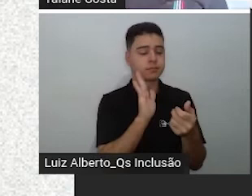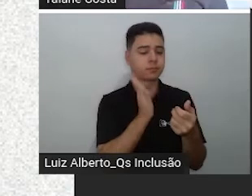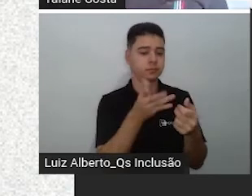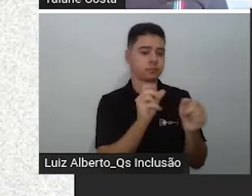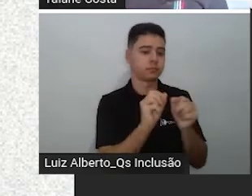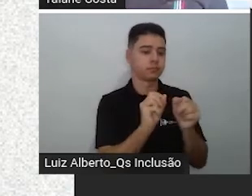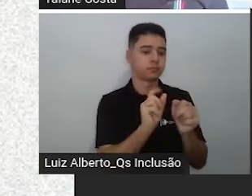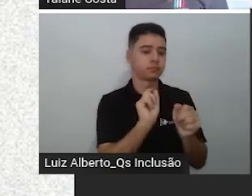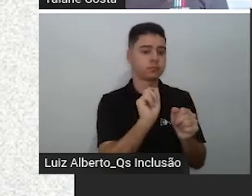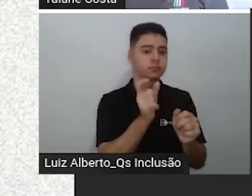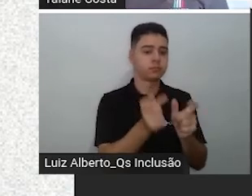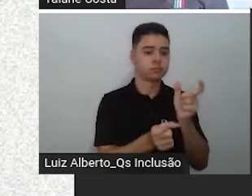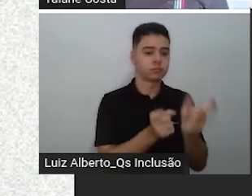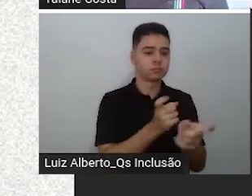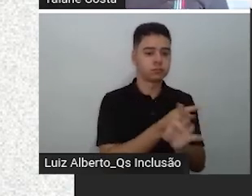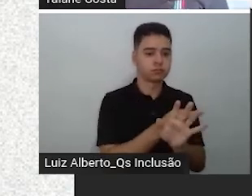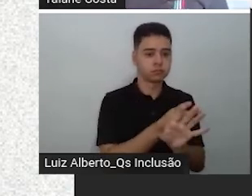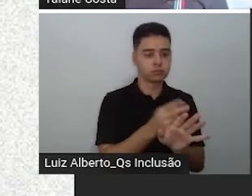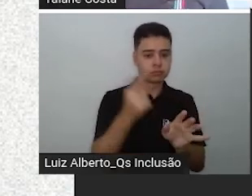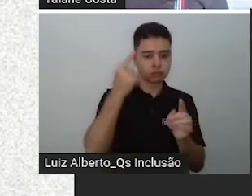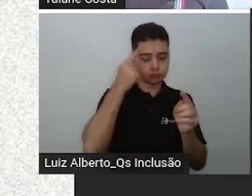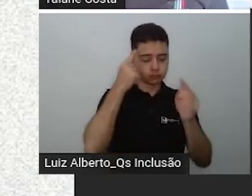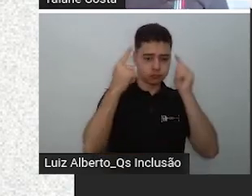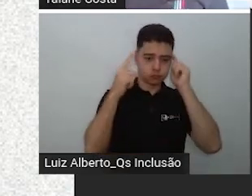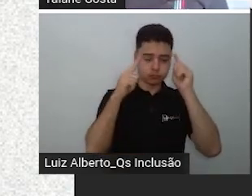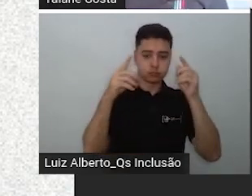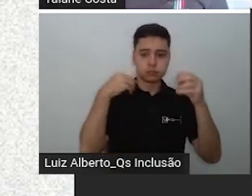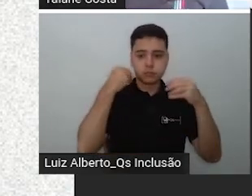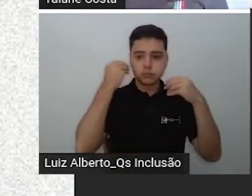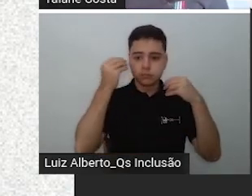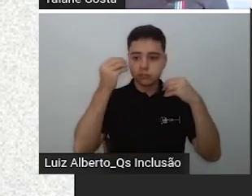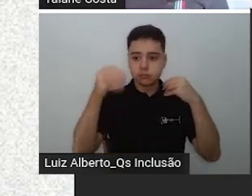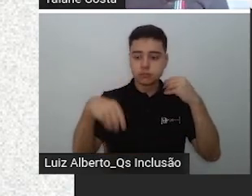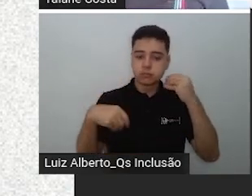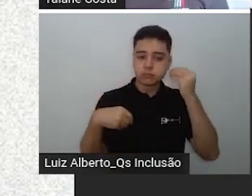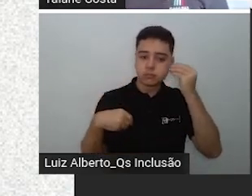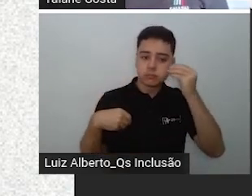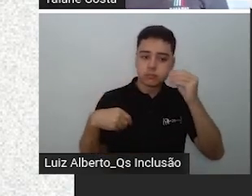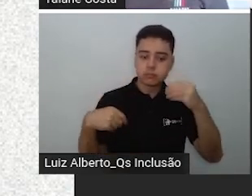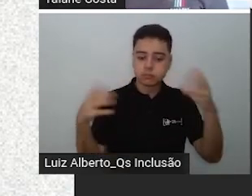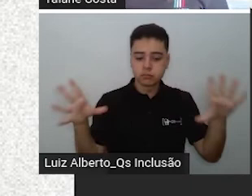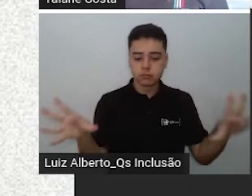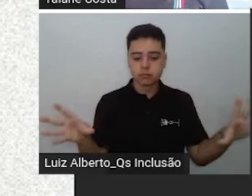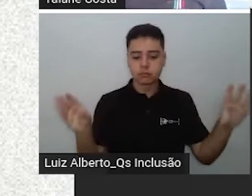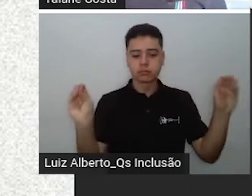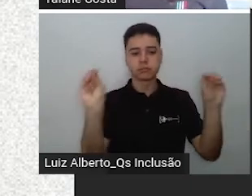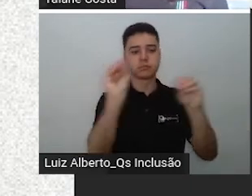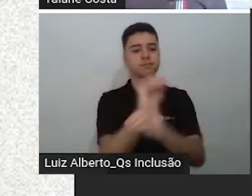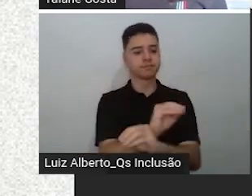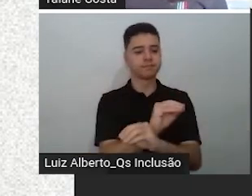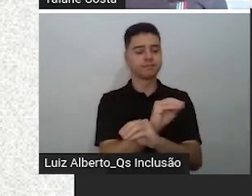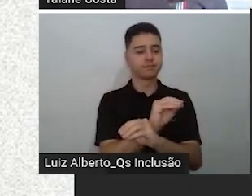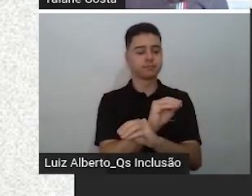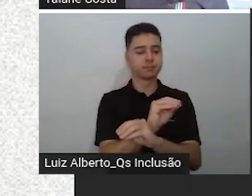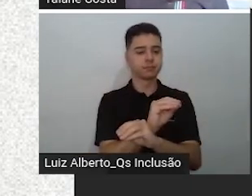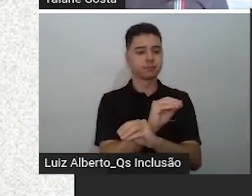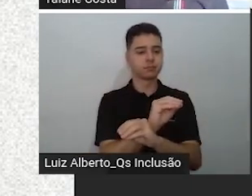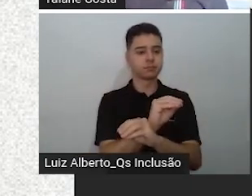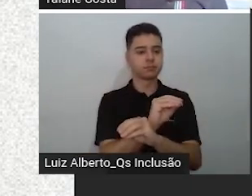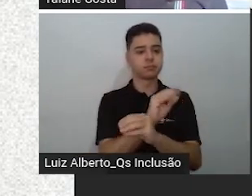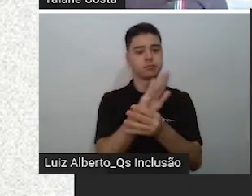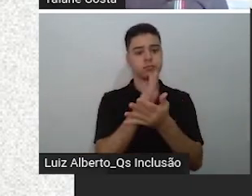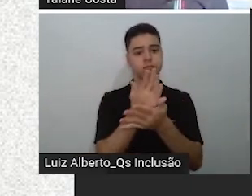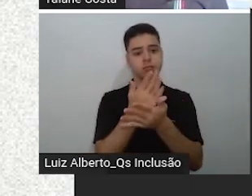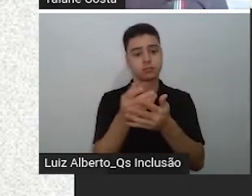o público reflita sobre aquela exposição, né? E podendo colocar